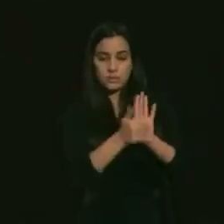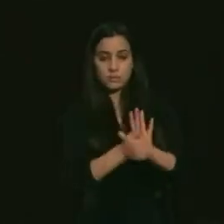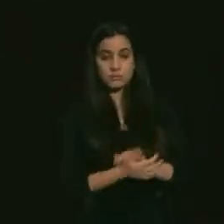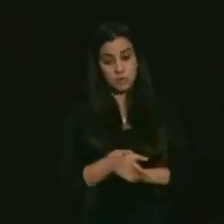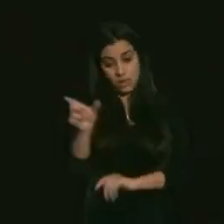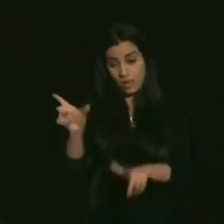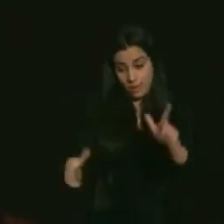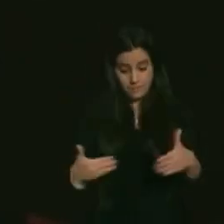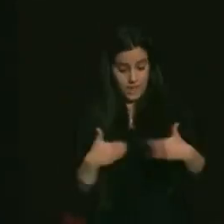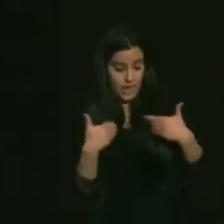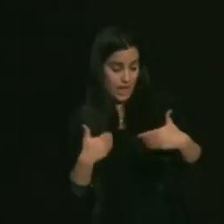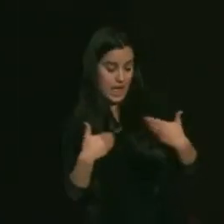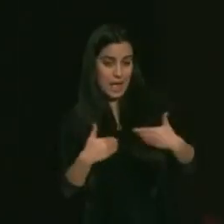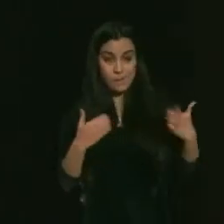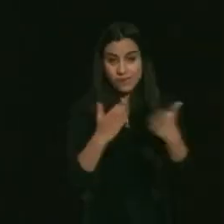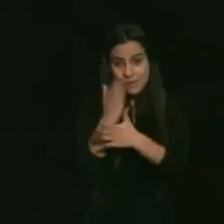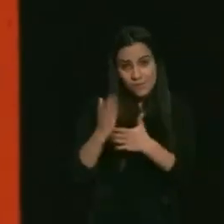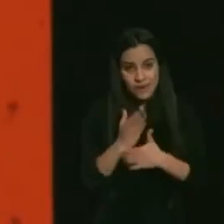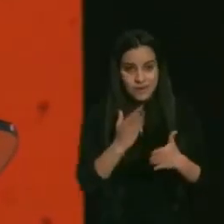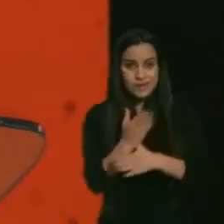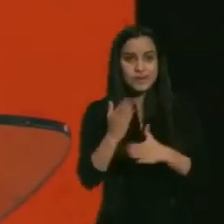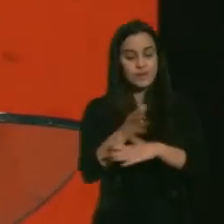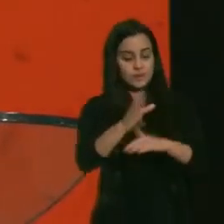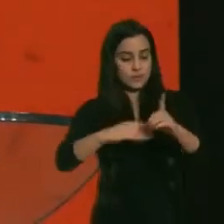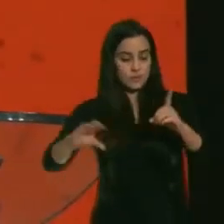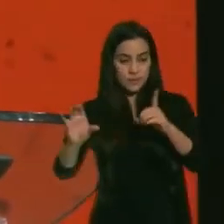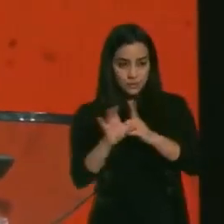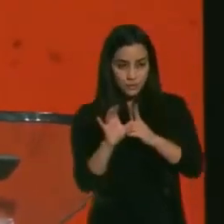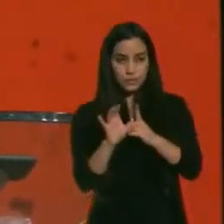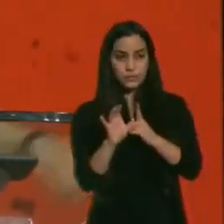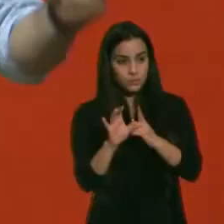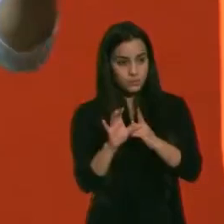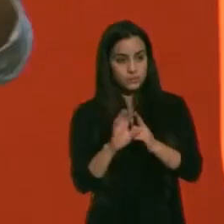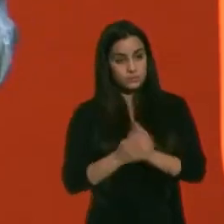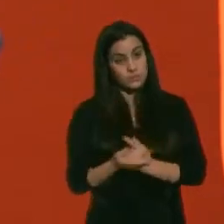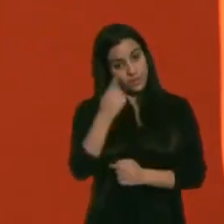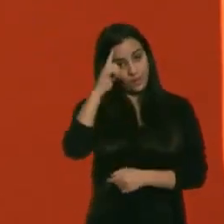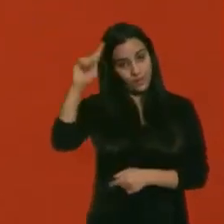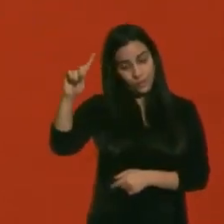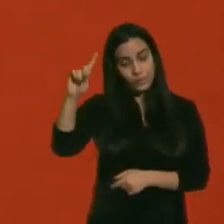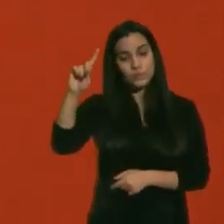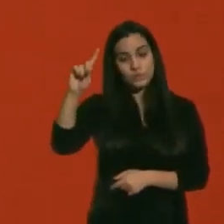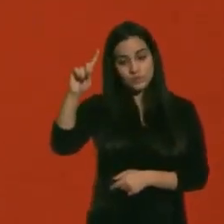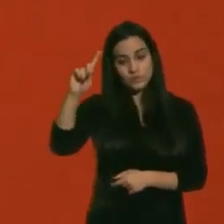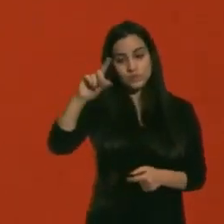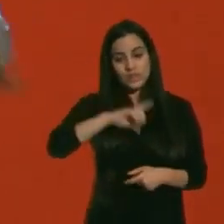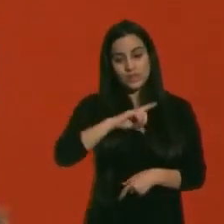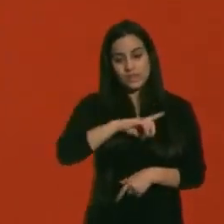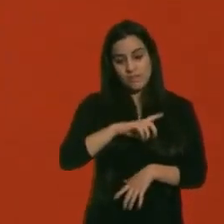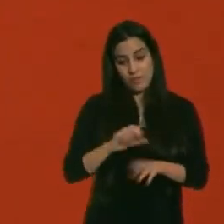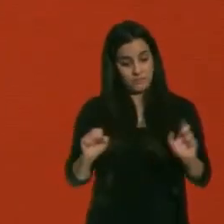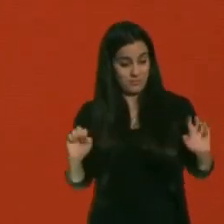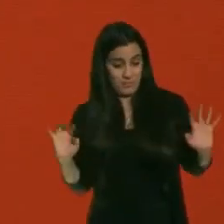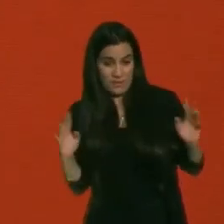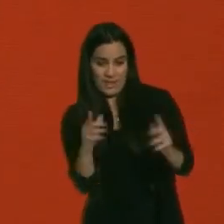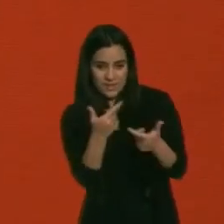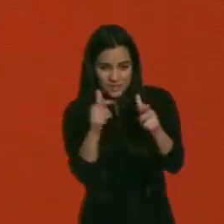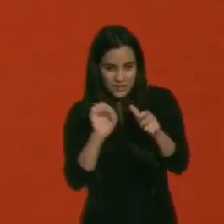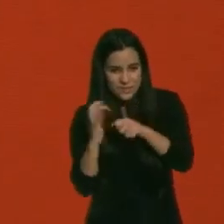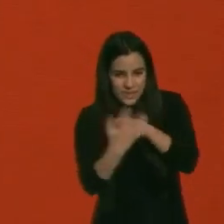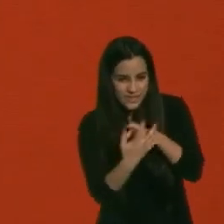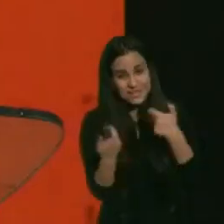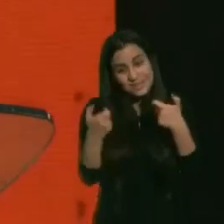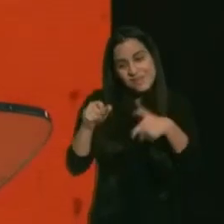tão animadas para participar dos cultos, que um dos dias houve uma aglomeração, não tinha pandemia ainda,